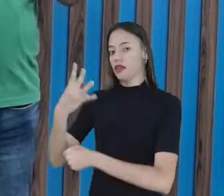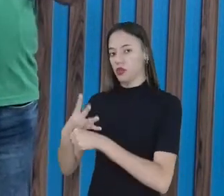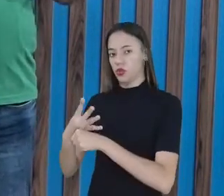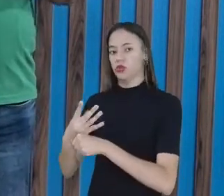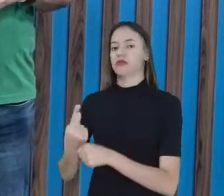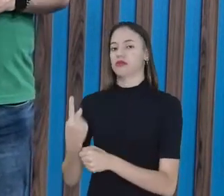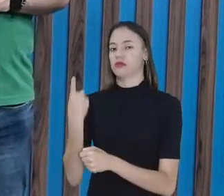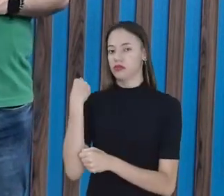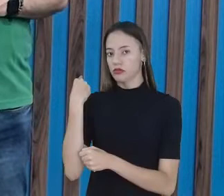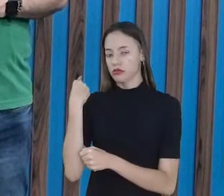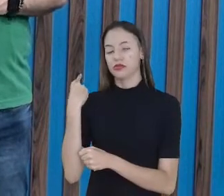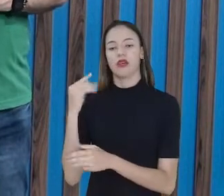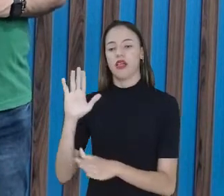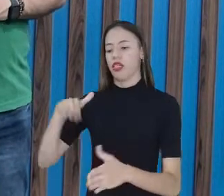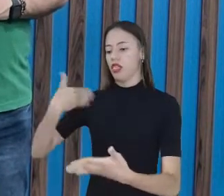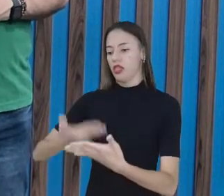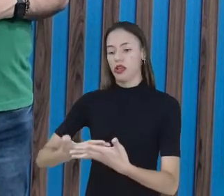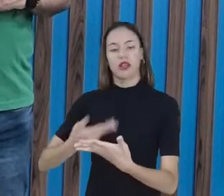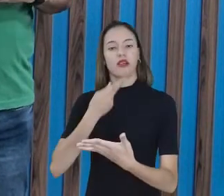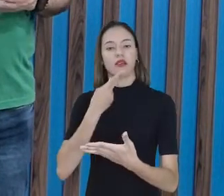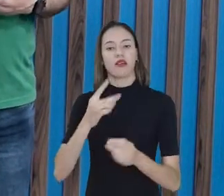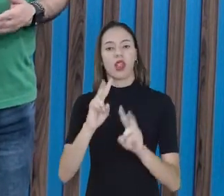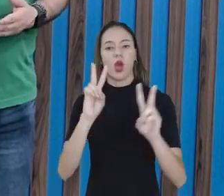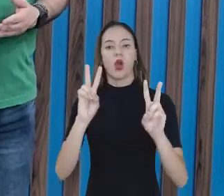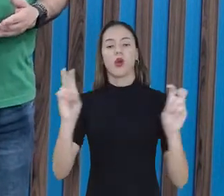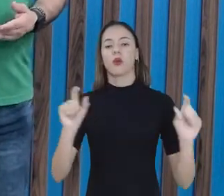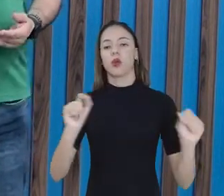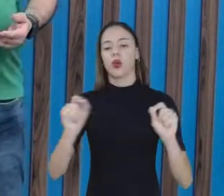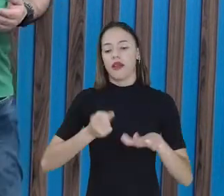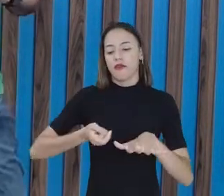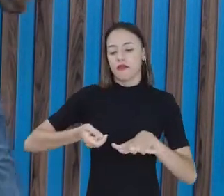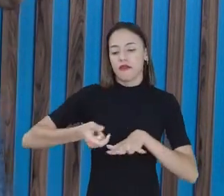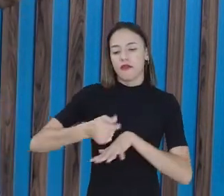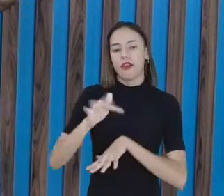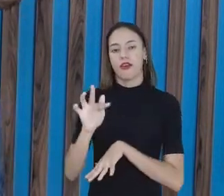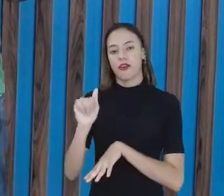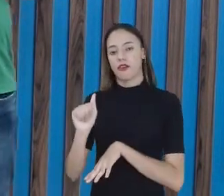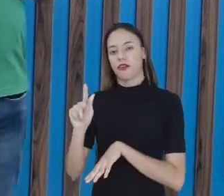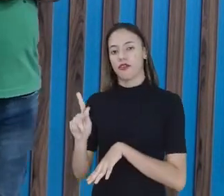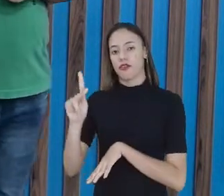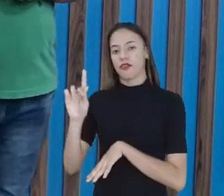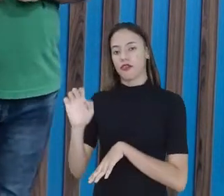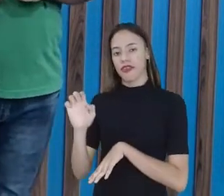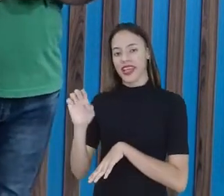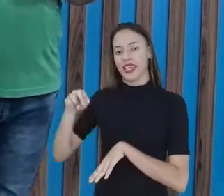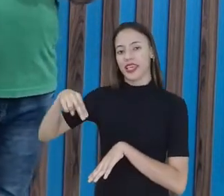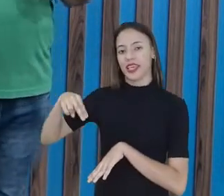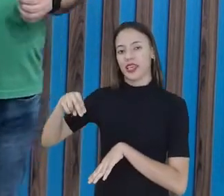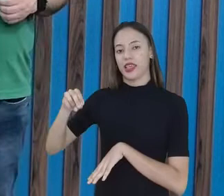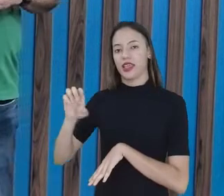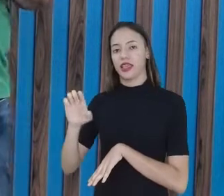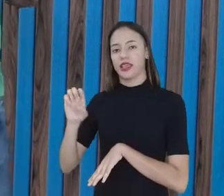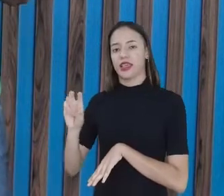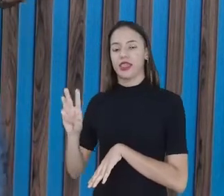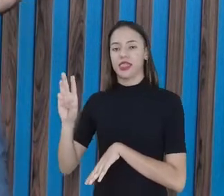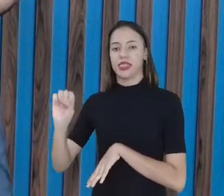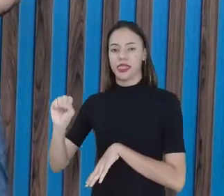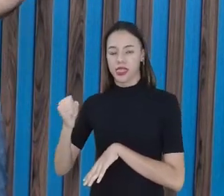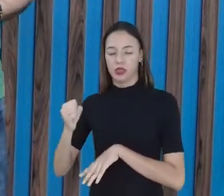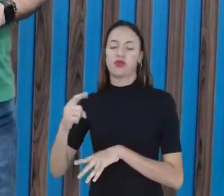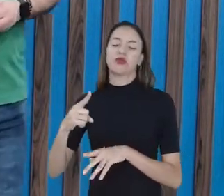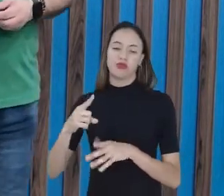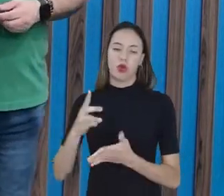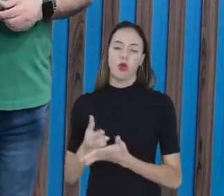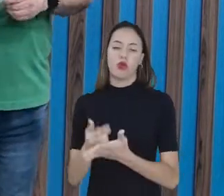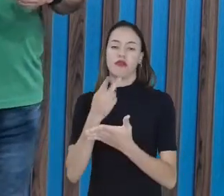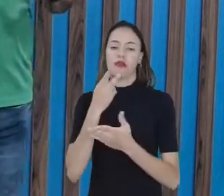nós abordamos a temática das fake news. Mas nós vamos continuar falando aí sobre as estruturas de poder,